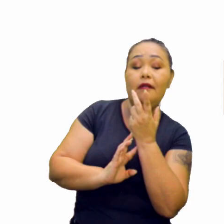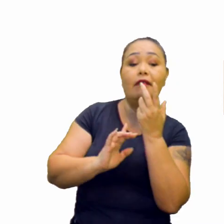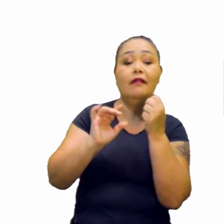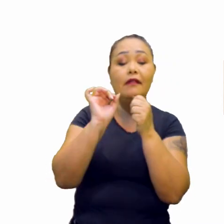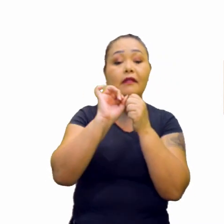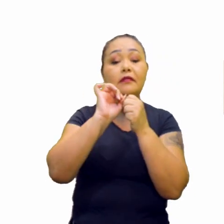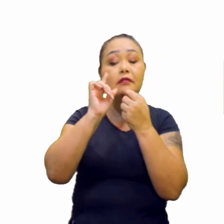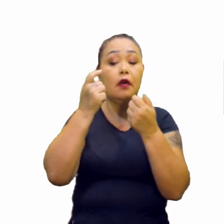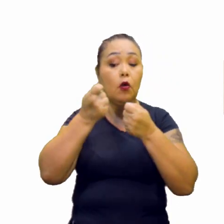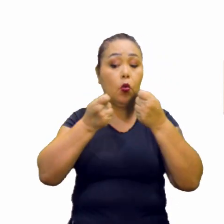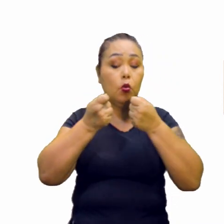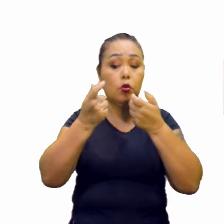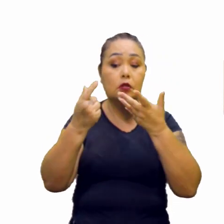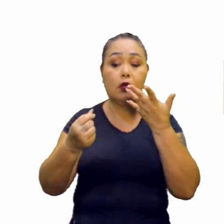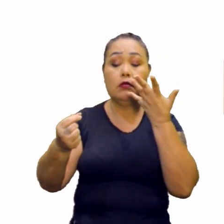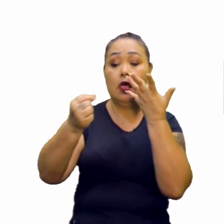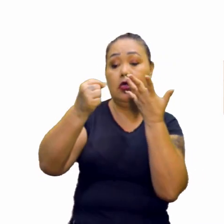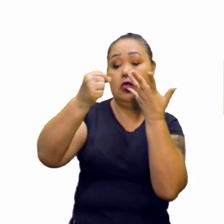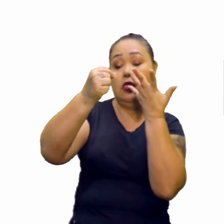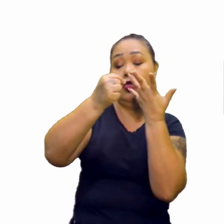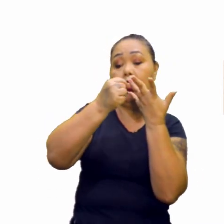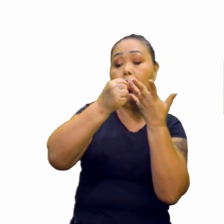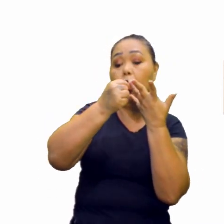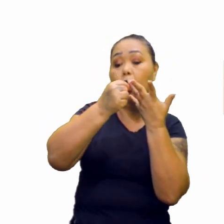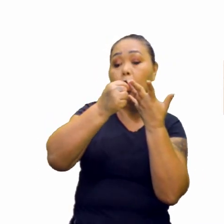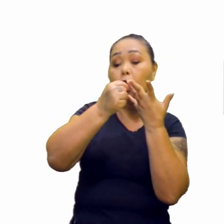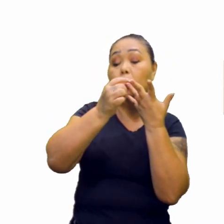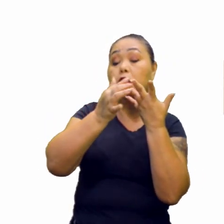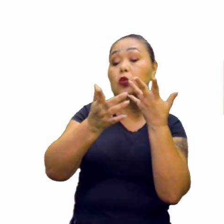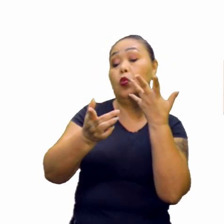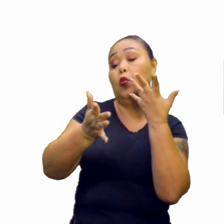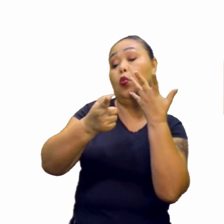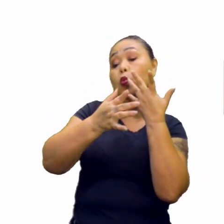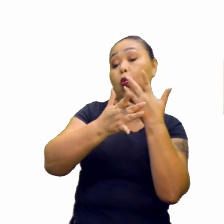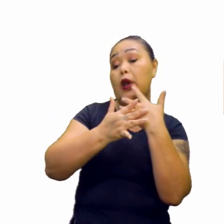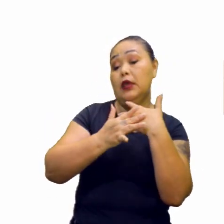controle de ataque de determinadas doenças,